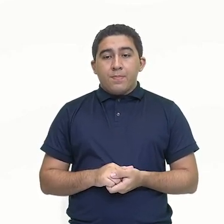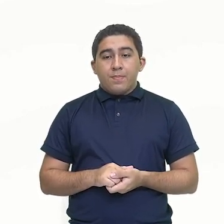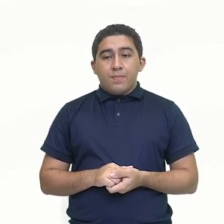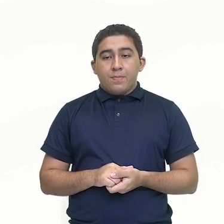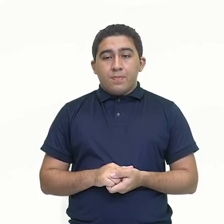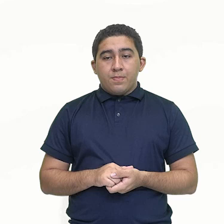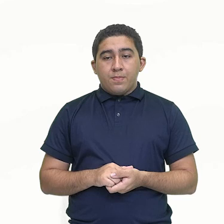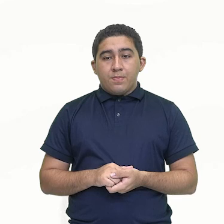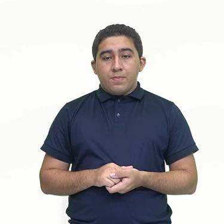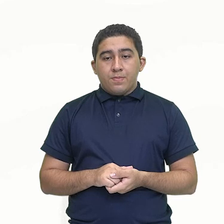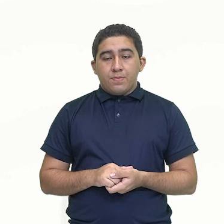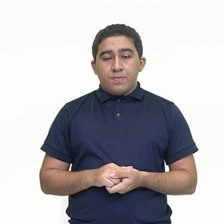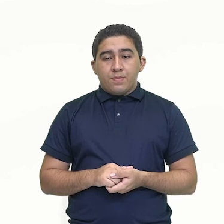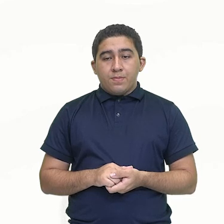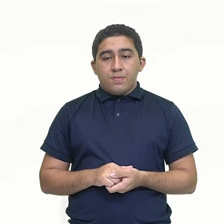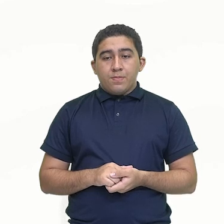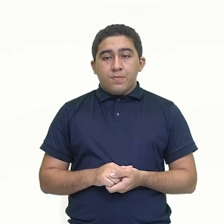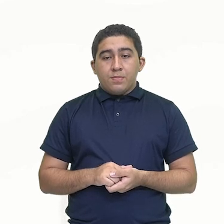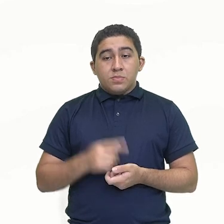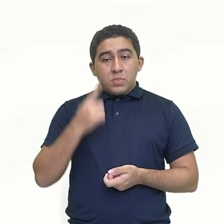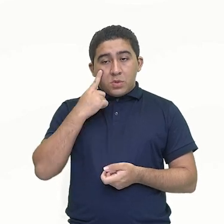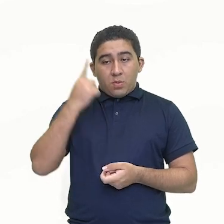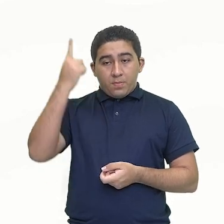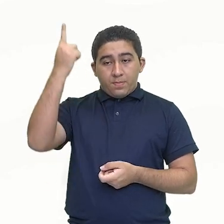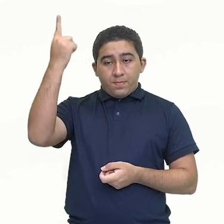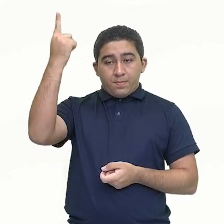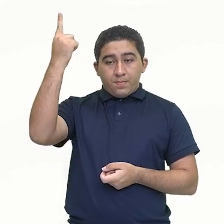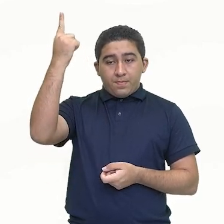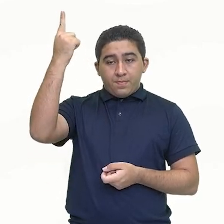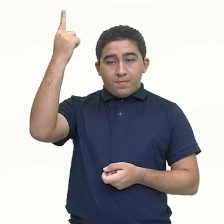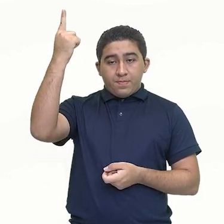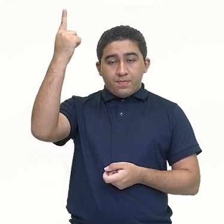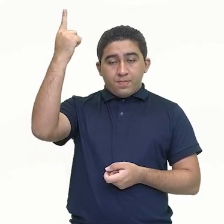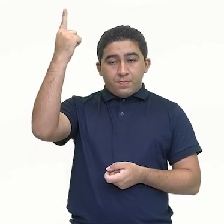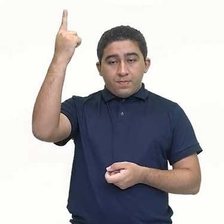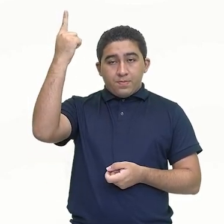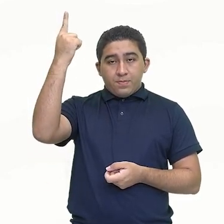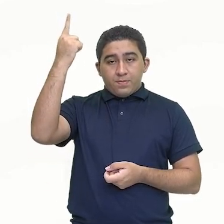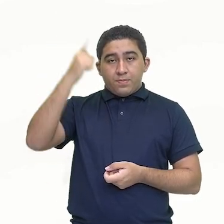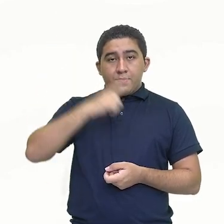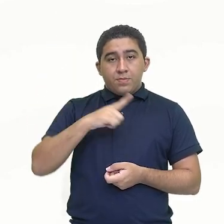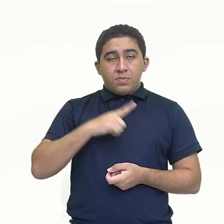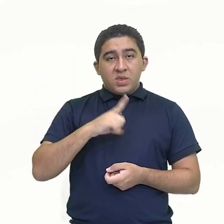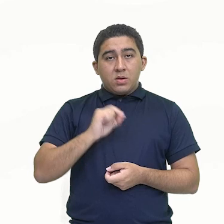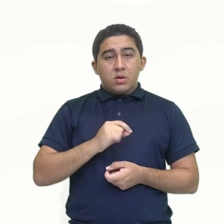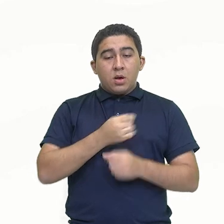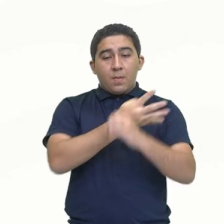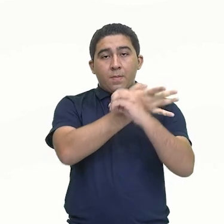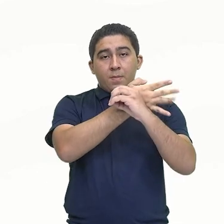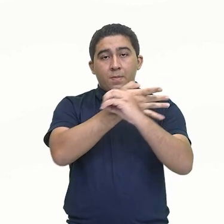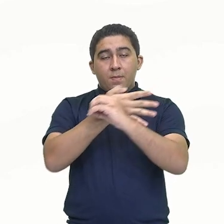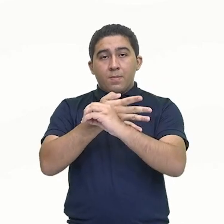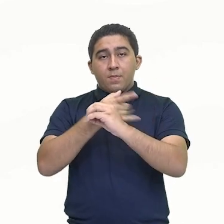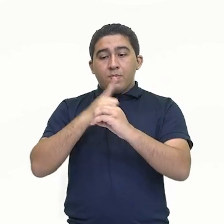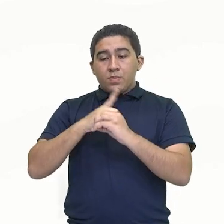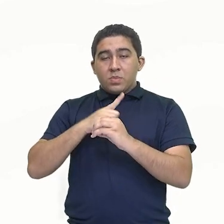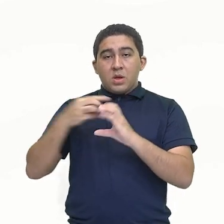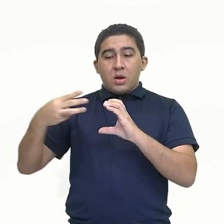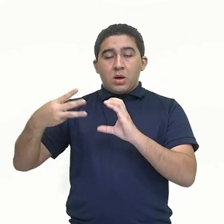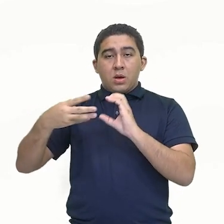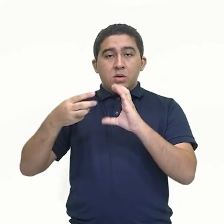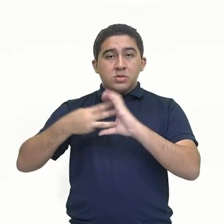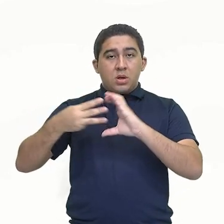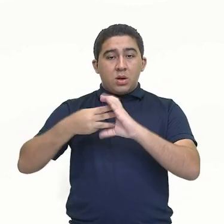vão, especificamente aqui dos macrófagos, eles vão fagocitar aquele micro-organismo e